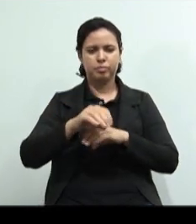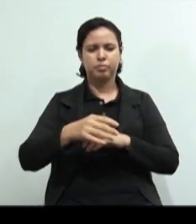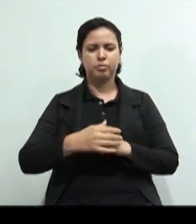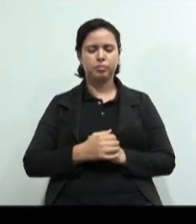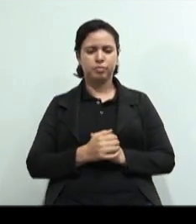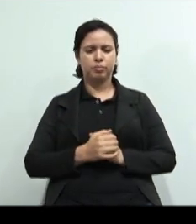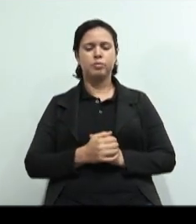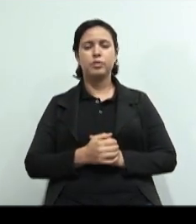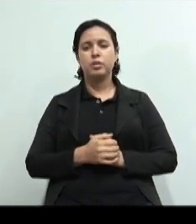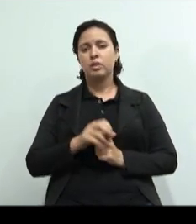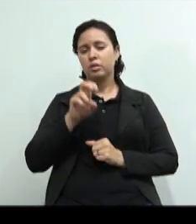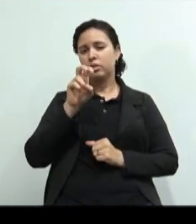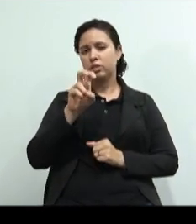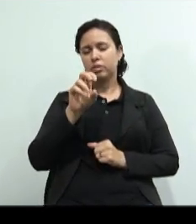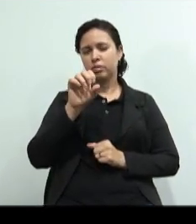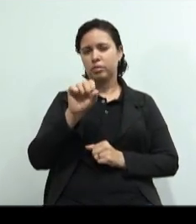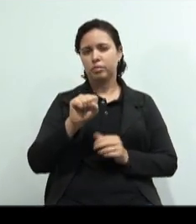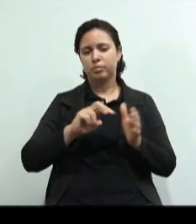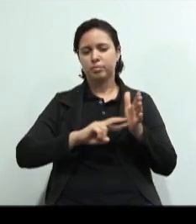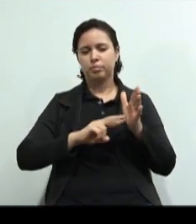5S